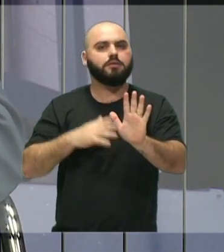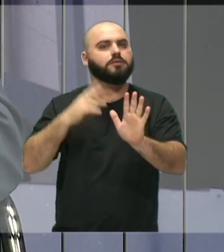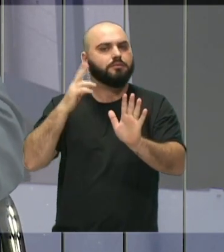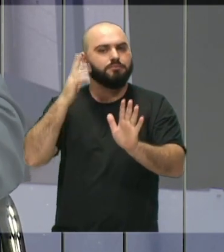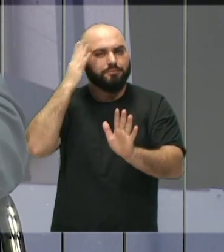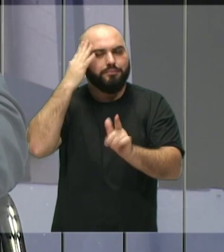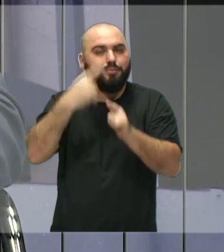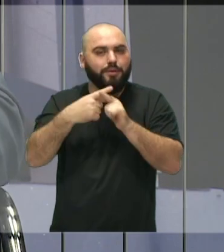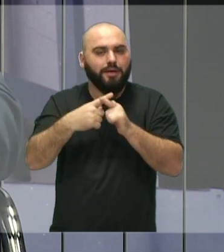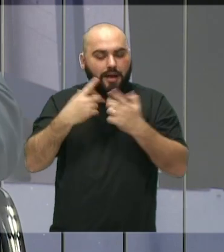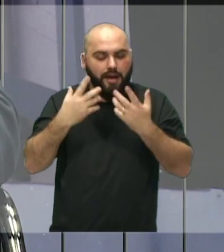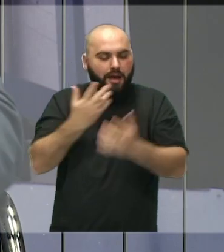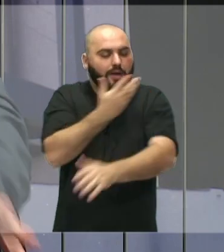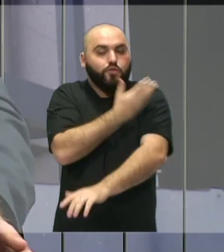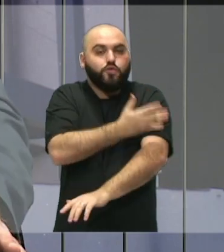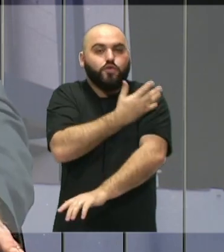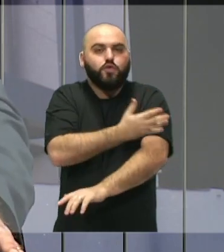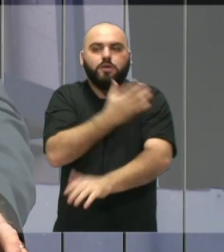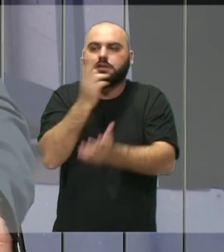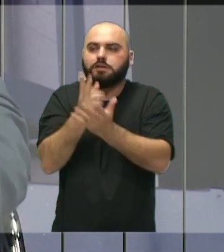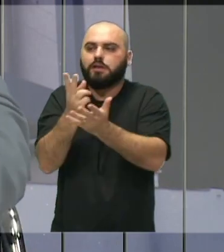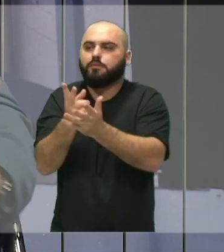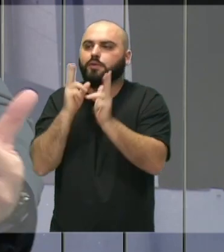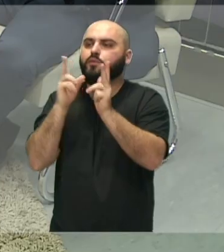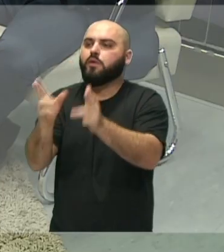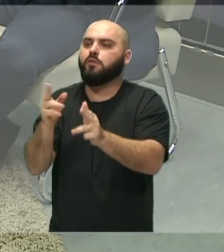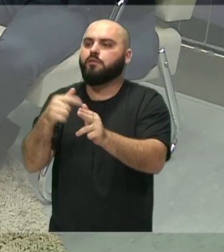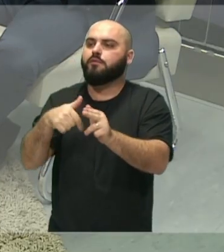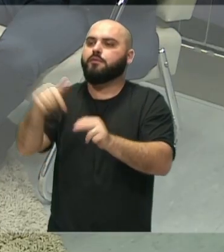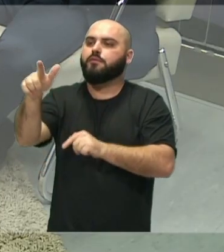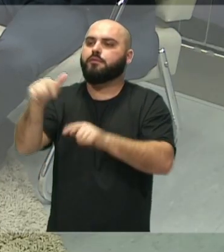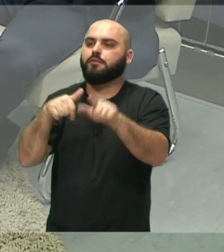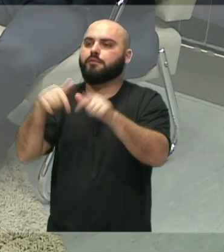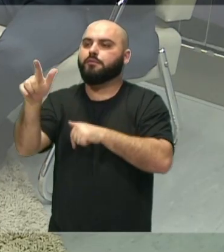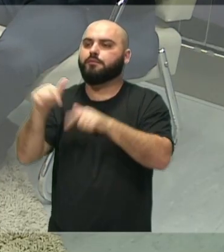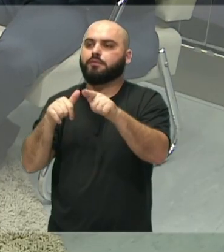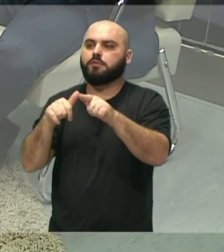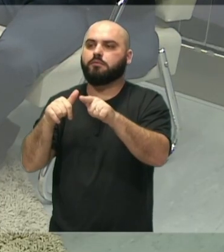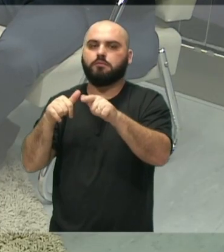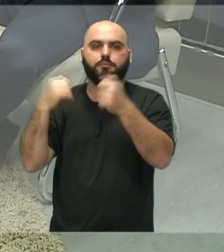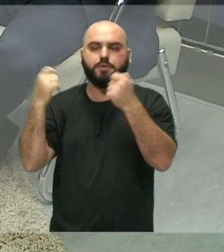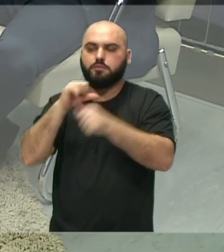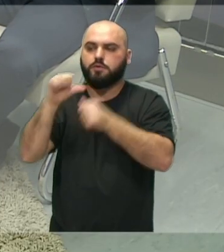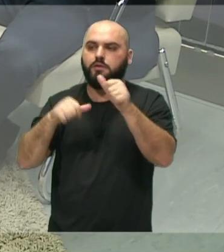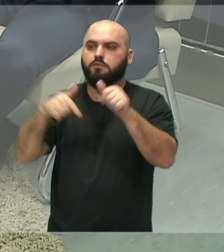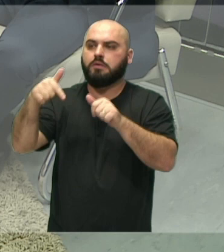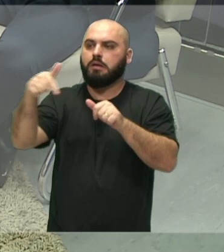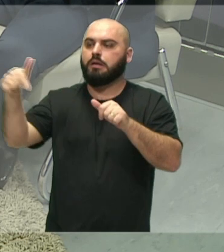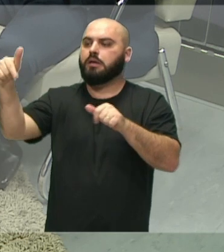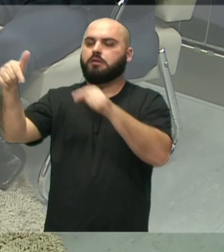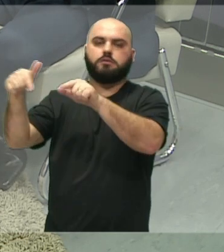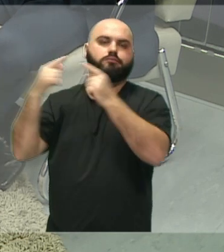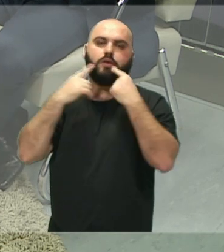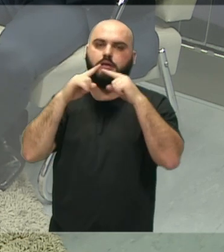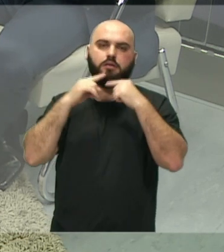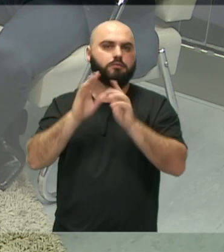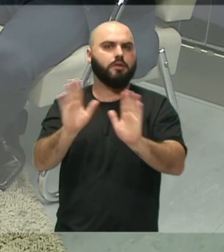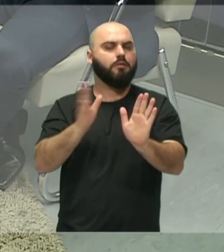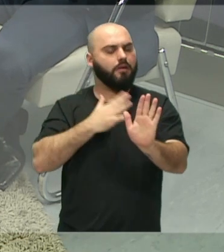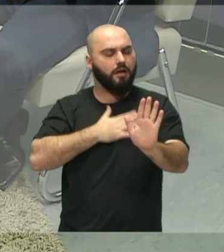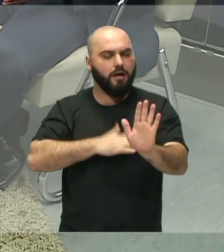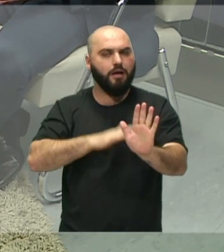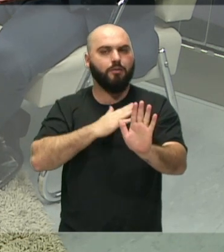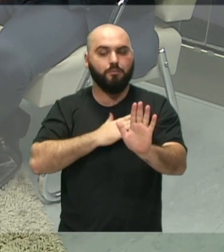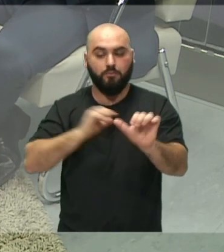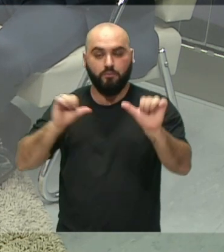trajeto quando o ir e vir para casa, e às vezes você não quer mudar. Então, a mudança, para acontecer, a mudança ela vai passar